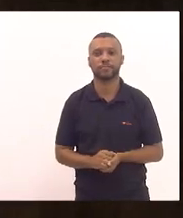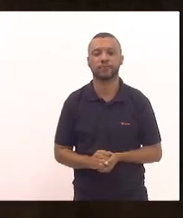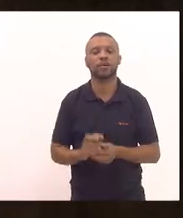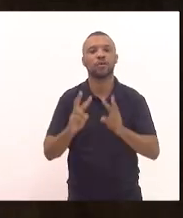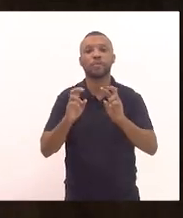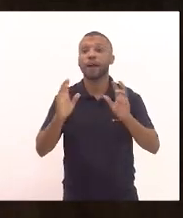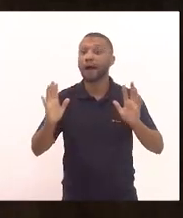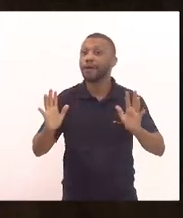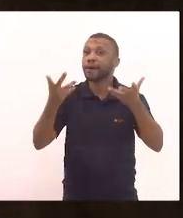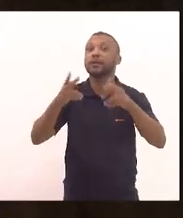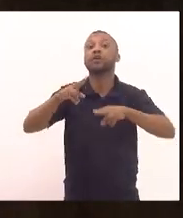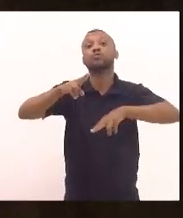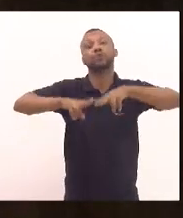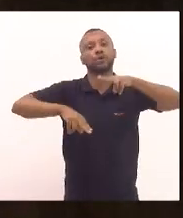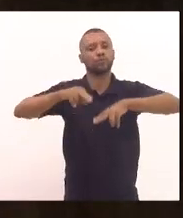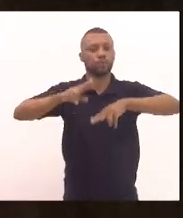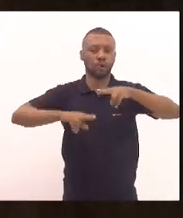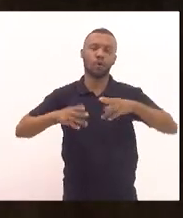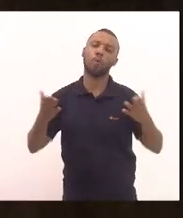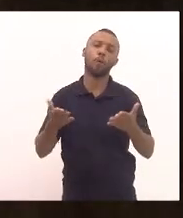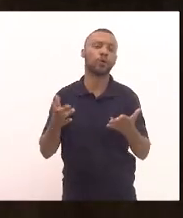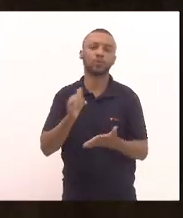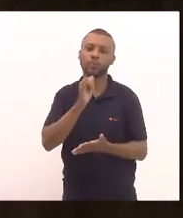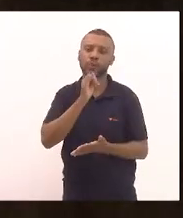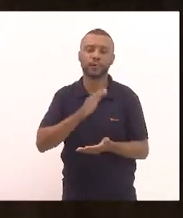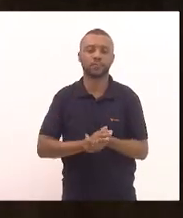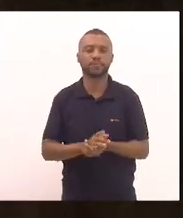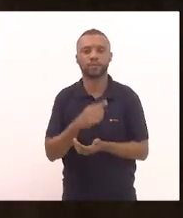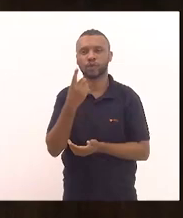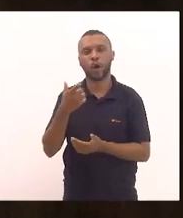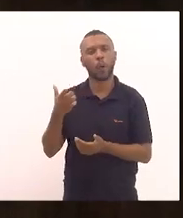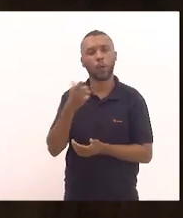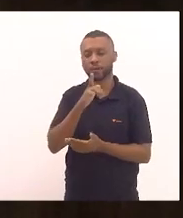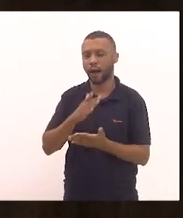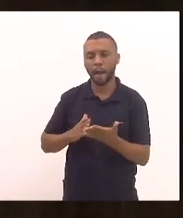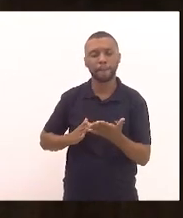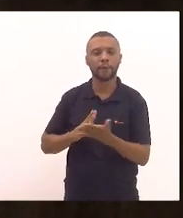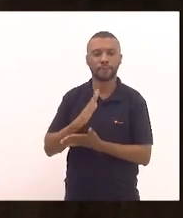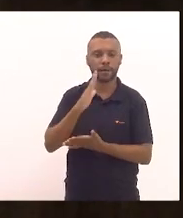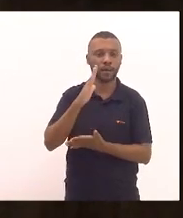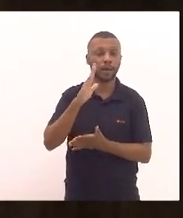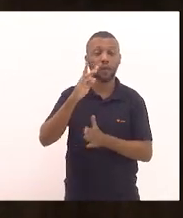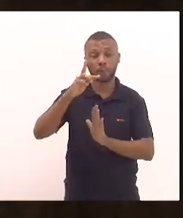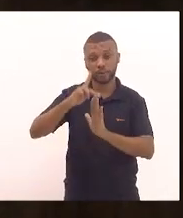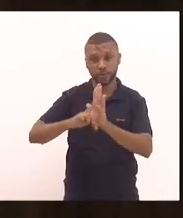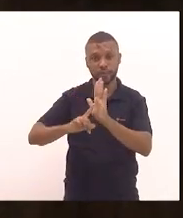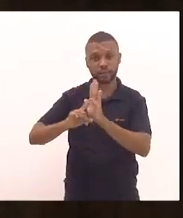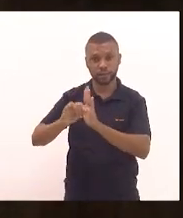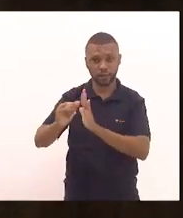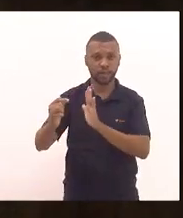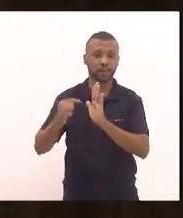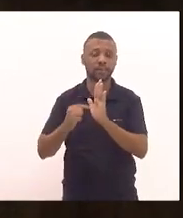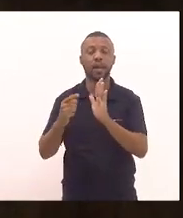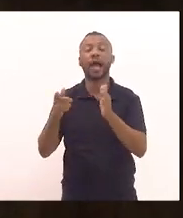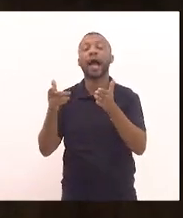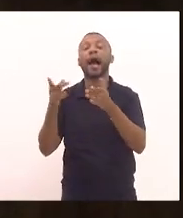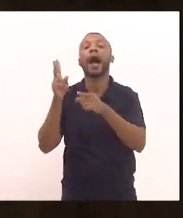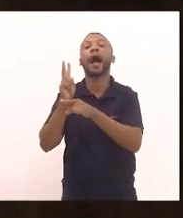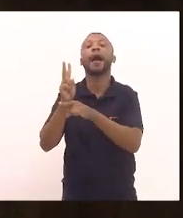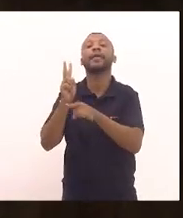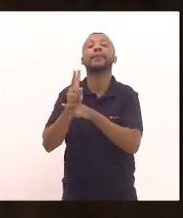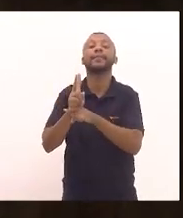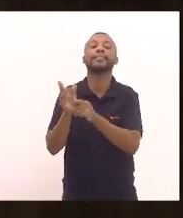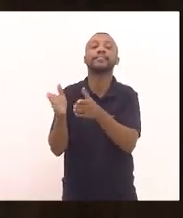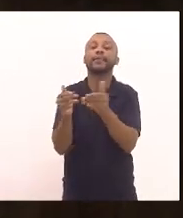João. Hoje, por exemplo, nós aprovamos aqui também um projeto atendendo demanda da